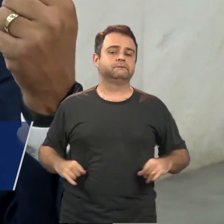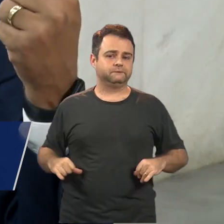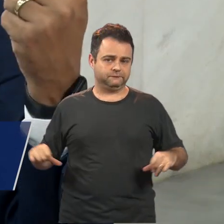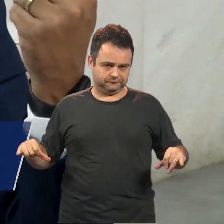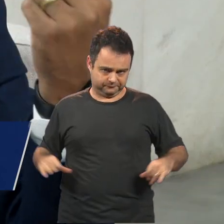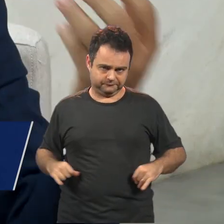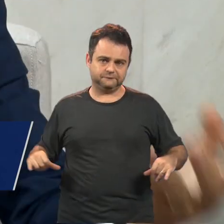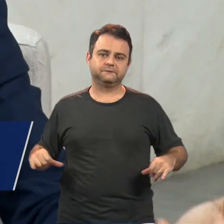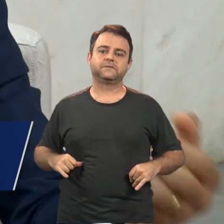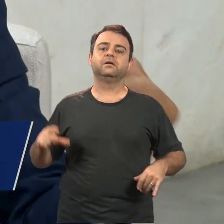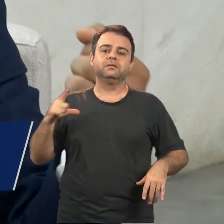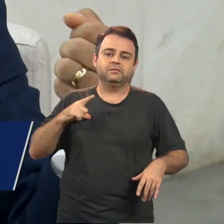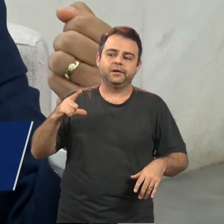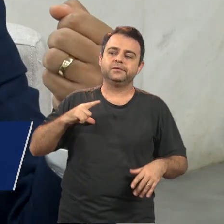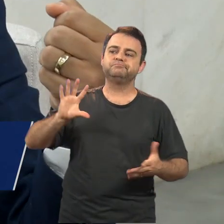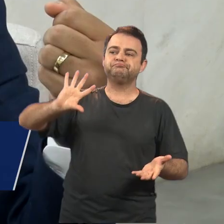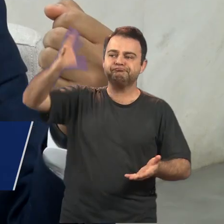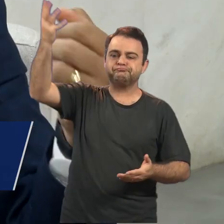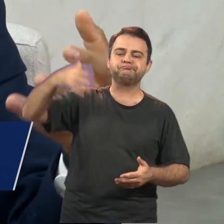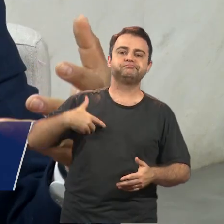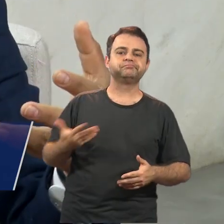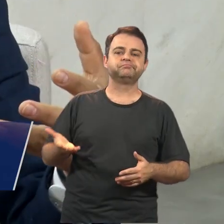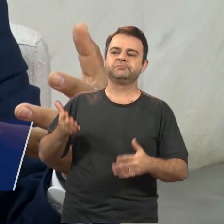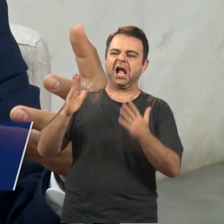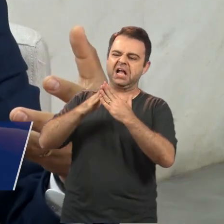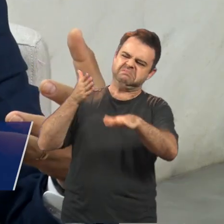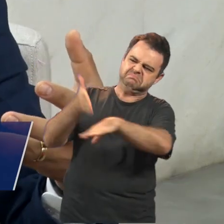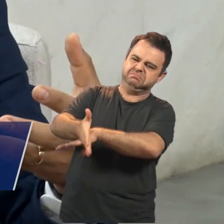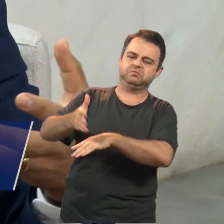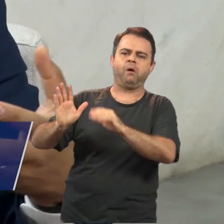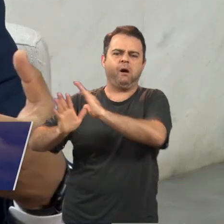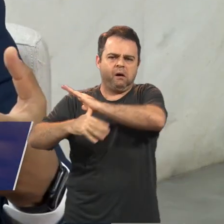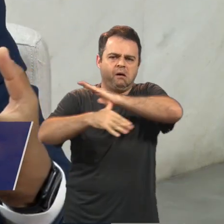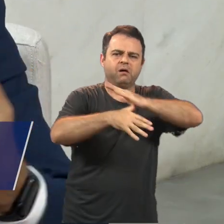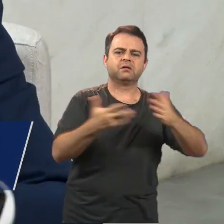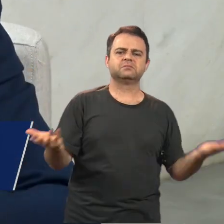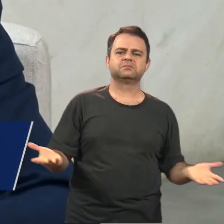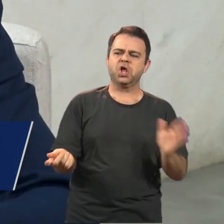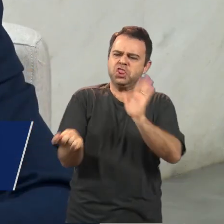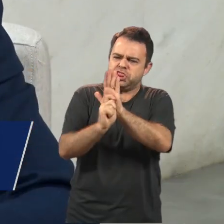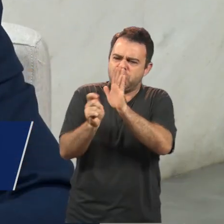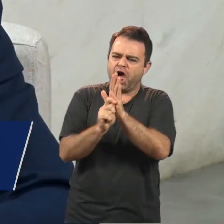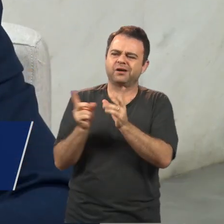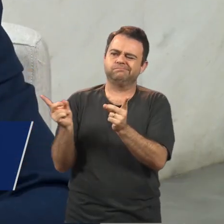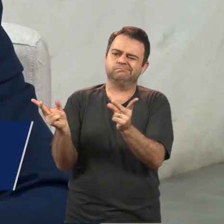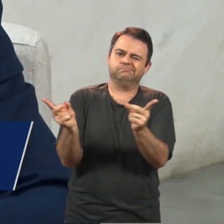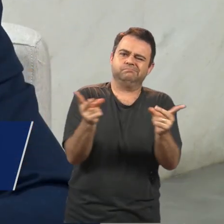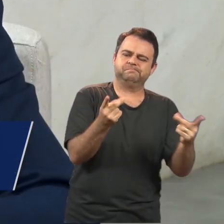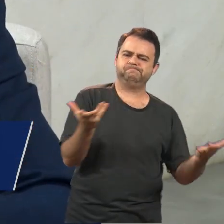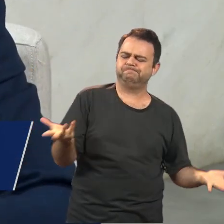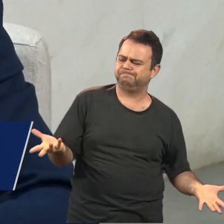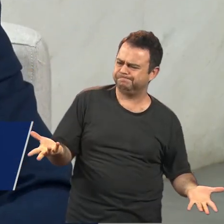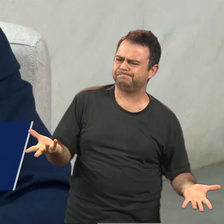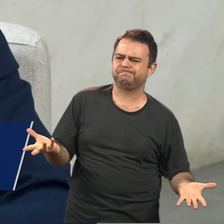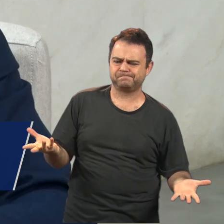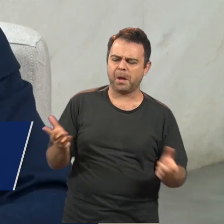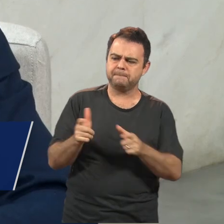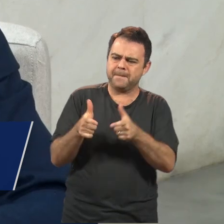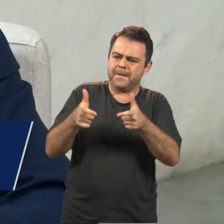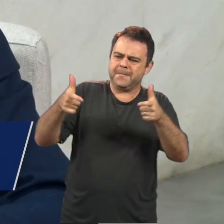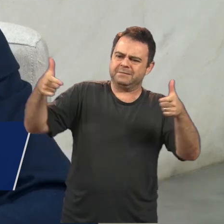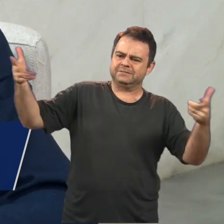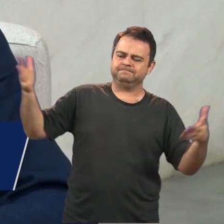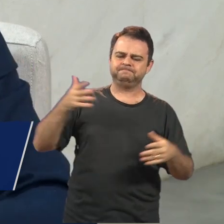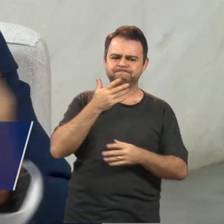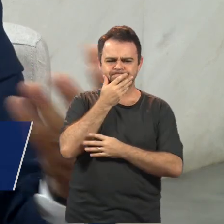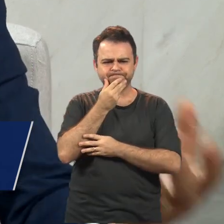roubos, com aumento de tráfico de drogas, enfim, nós temos que achar de fato solução para que procure ajudar os que